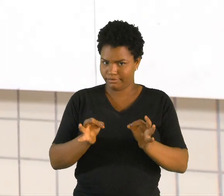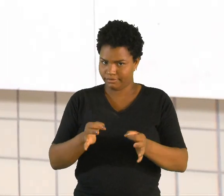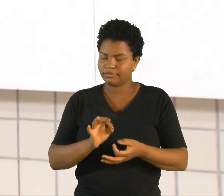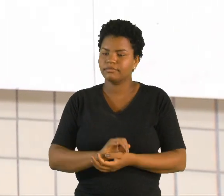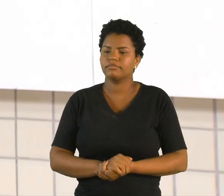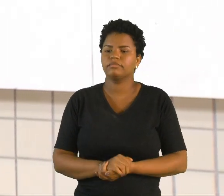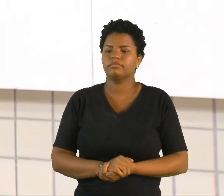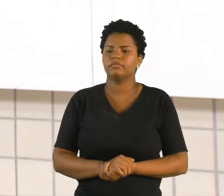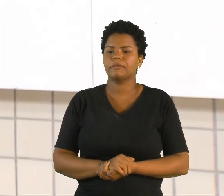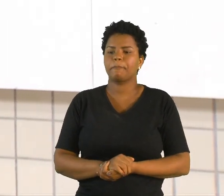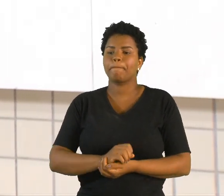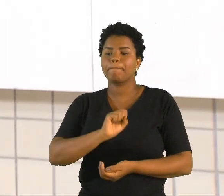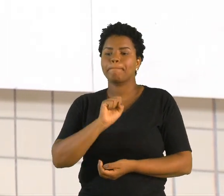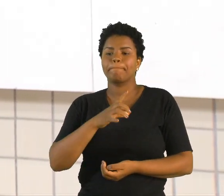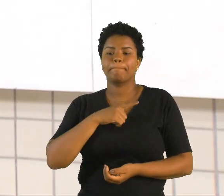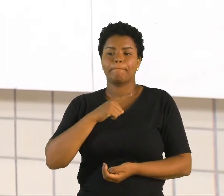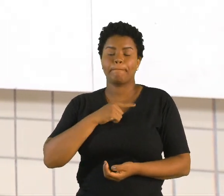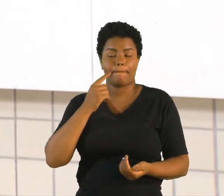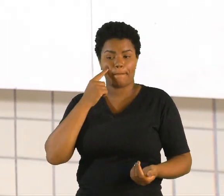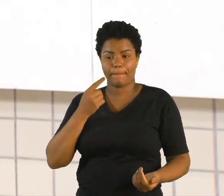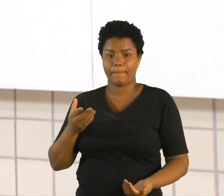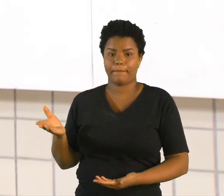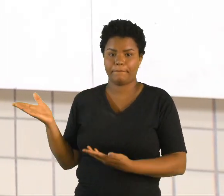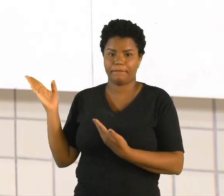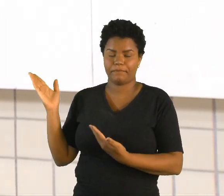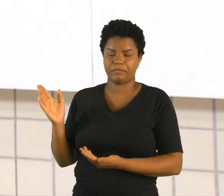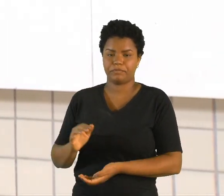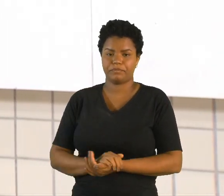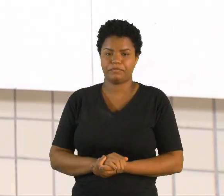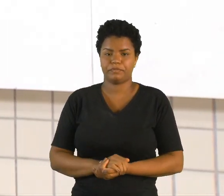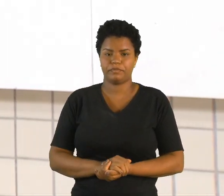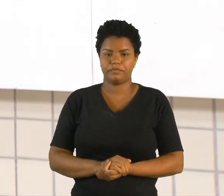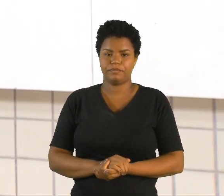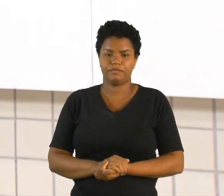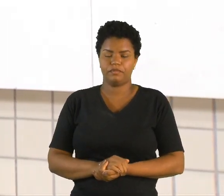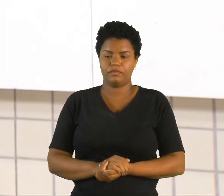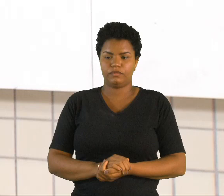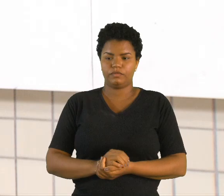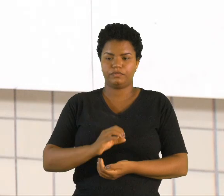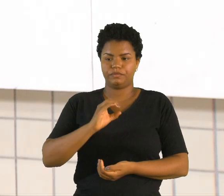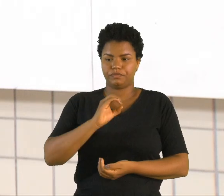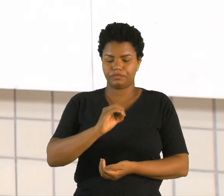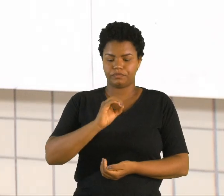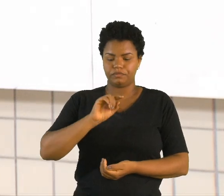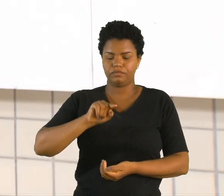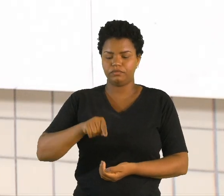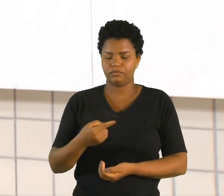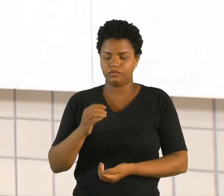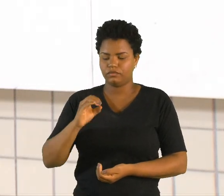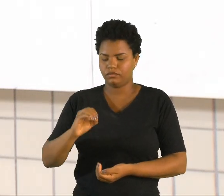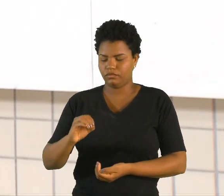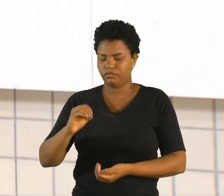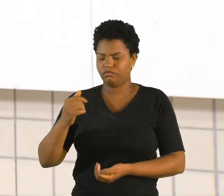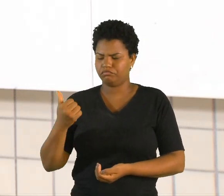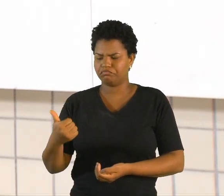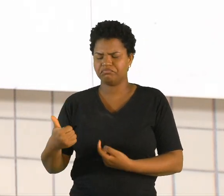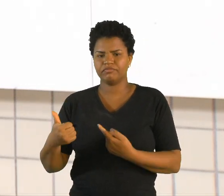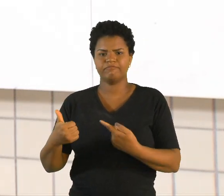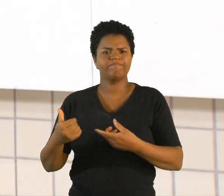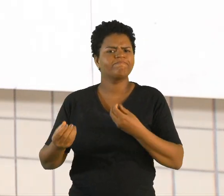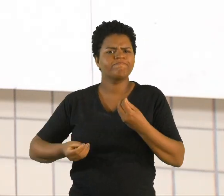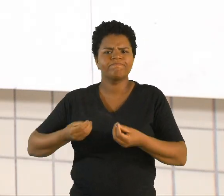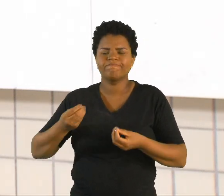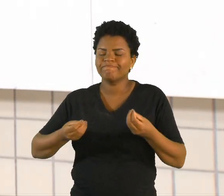lá. E se eu tenho assim, professora, 2 números depois da vírgula? 2 números depois da vírgula. Como é que vai ficar